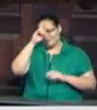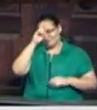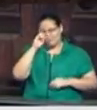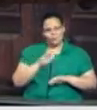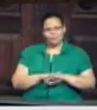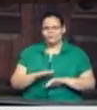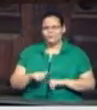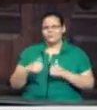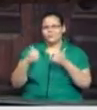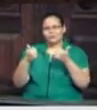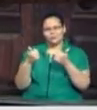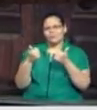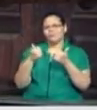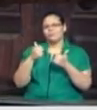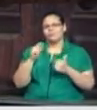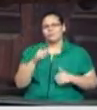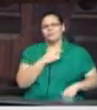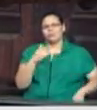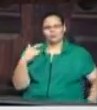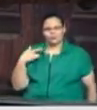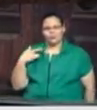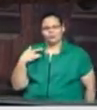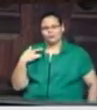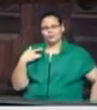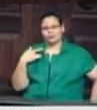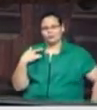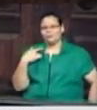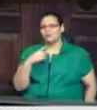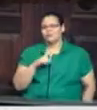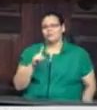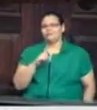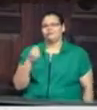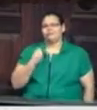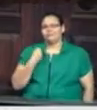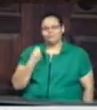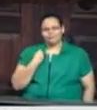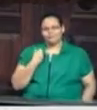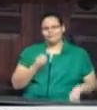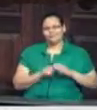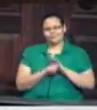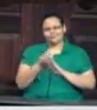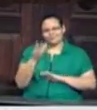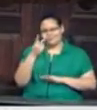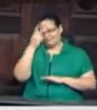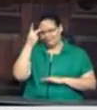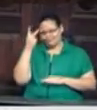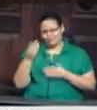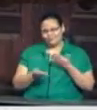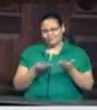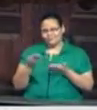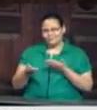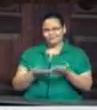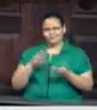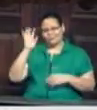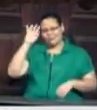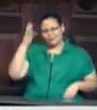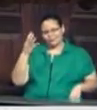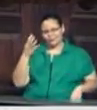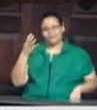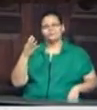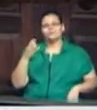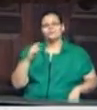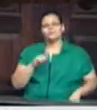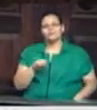melhoria nos indicadores de saúde, nem nos números de atendimento e nem na resolução dos casos.